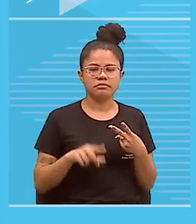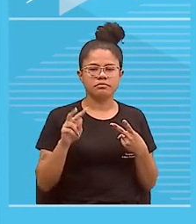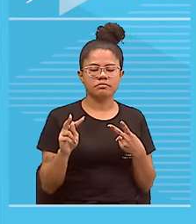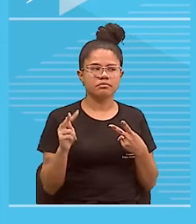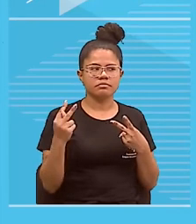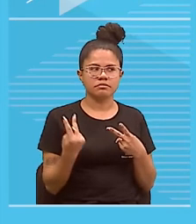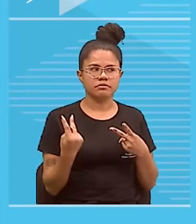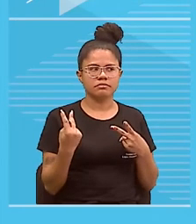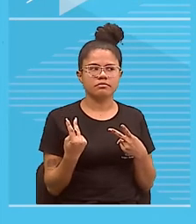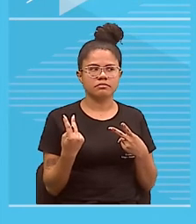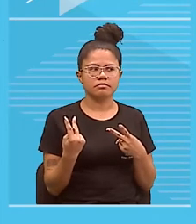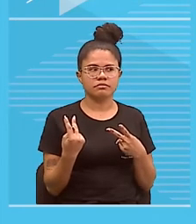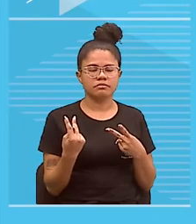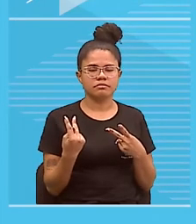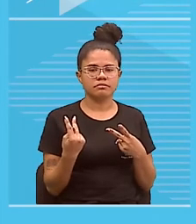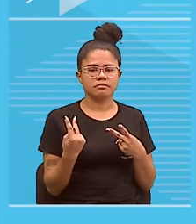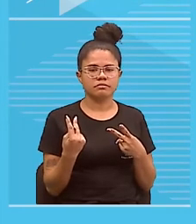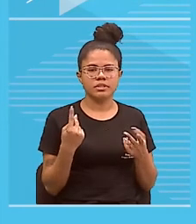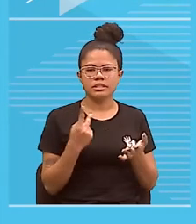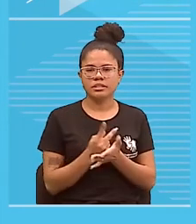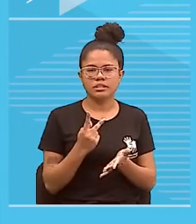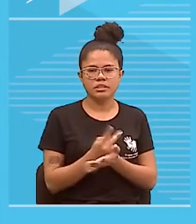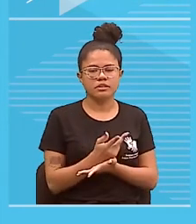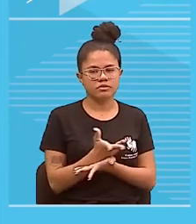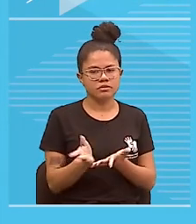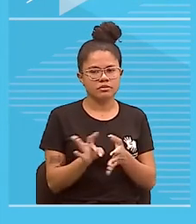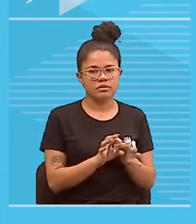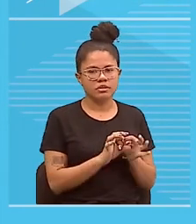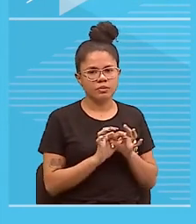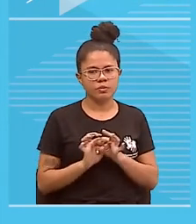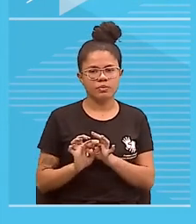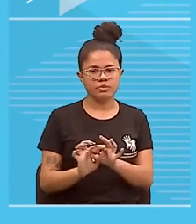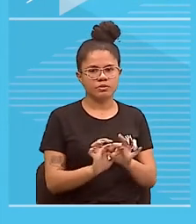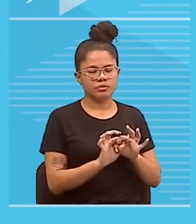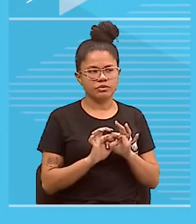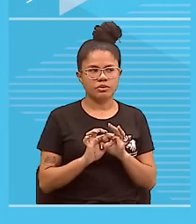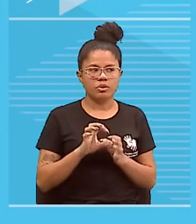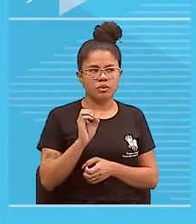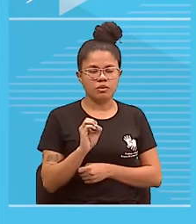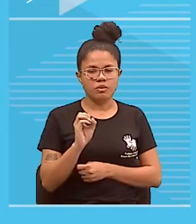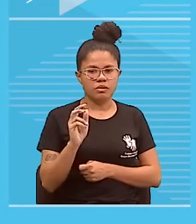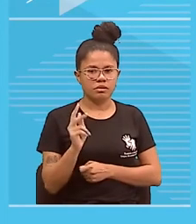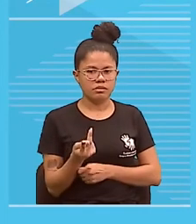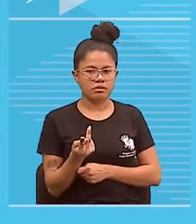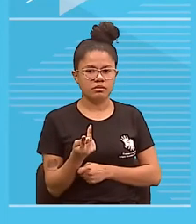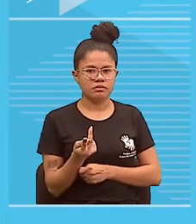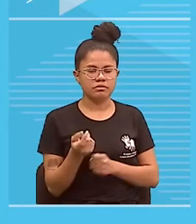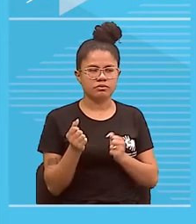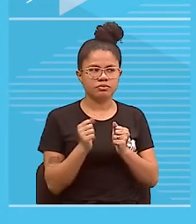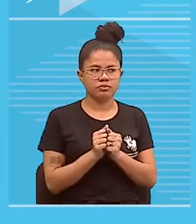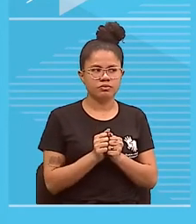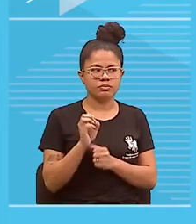outra unidade Toda vez que você une ó H com o